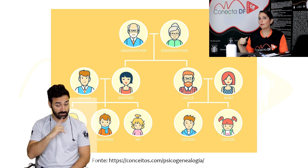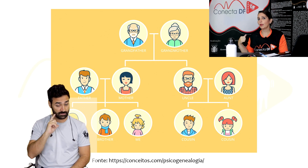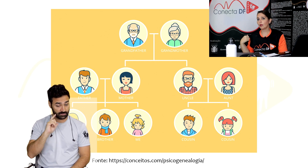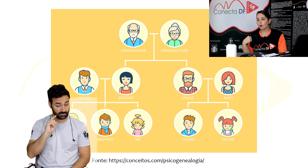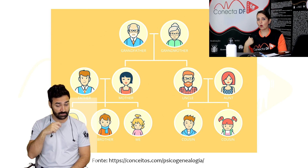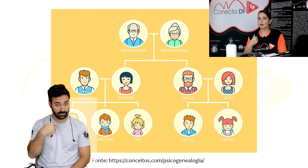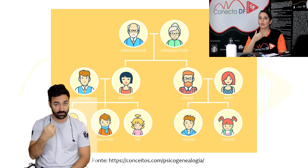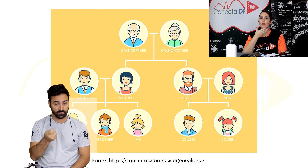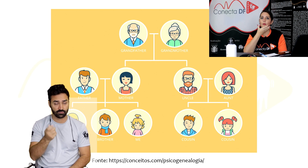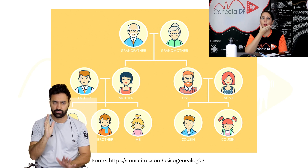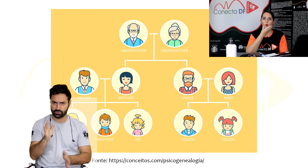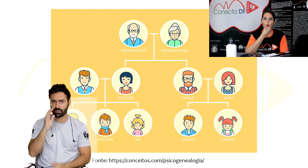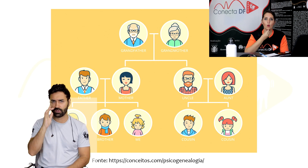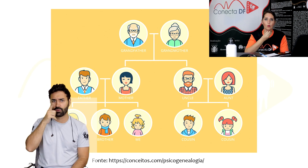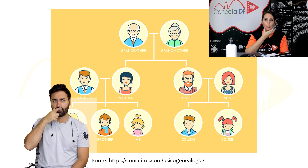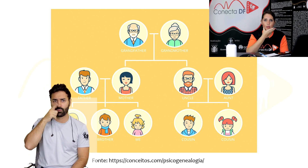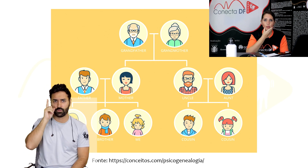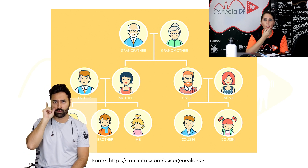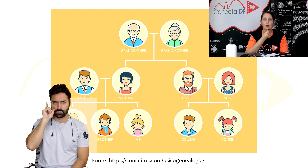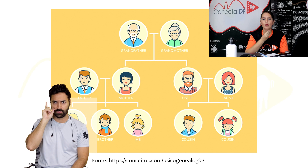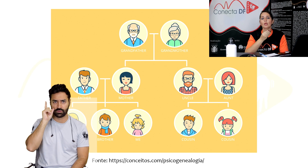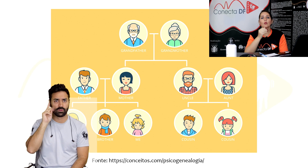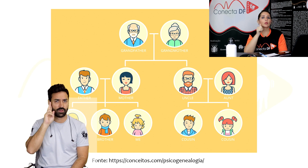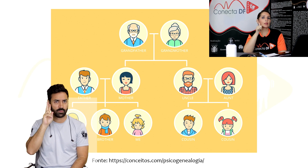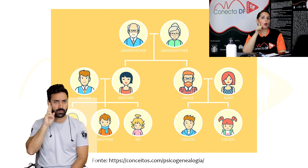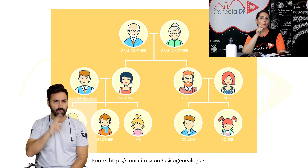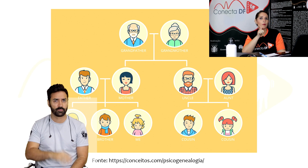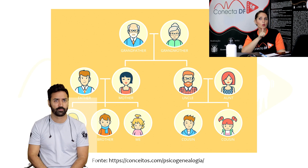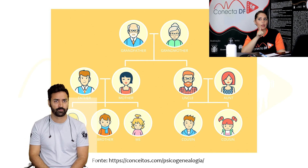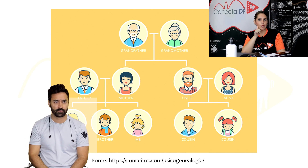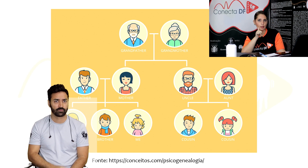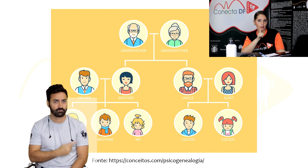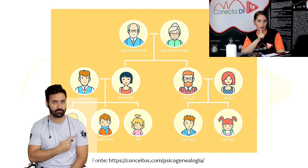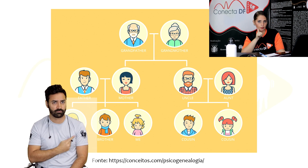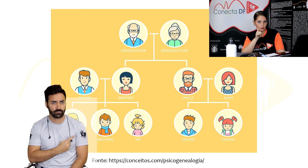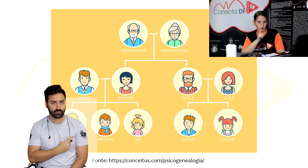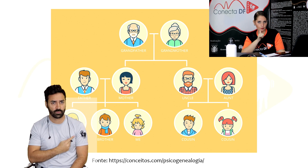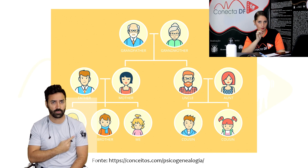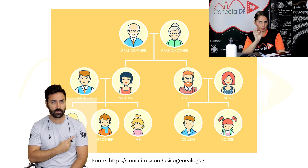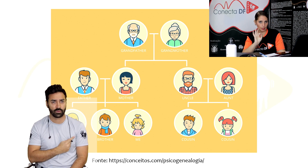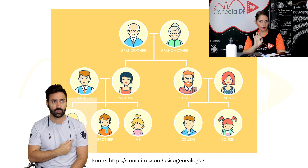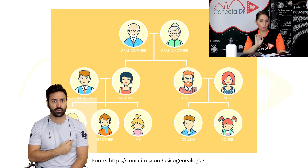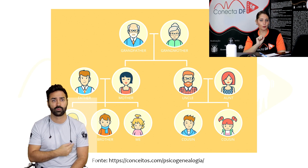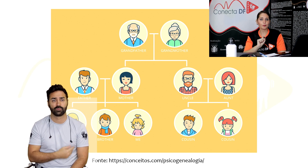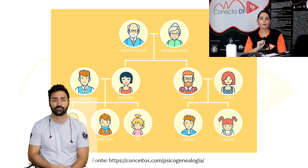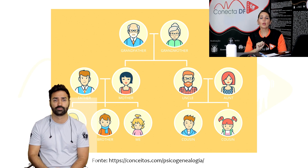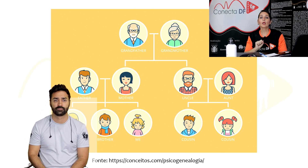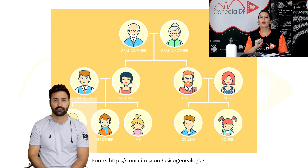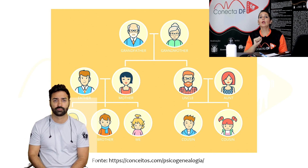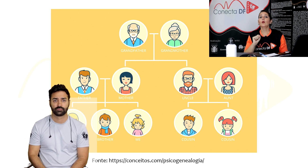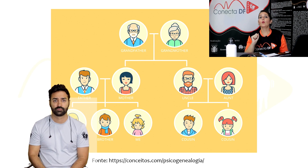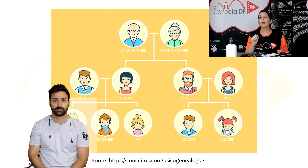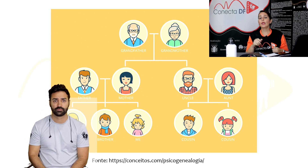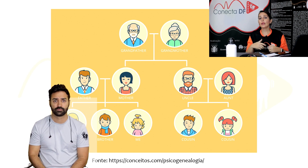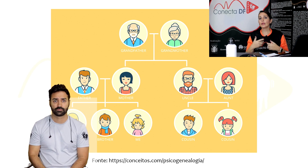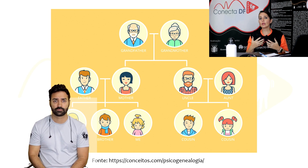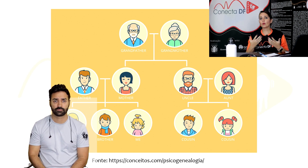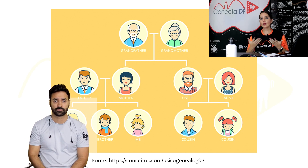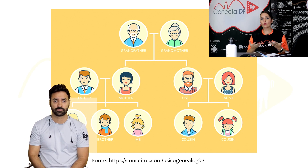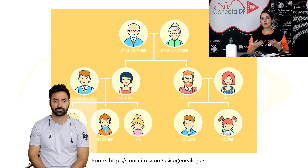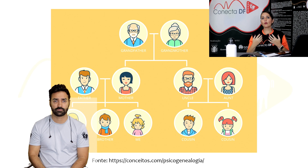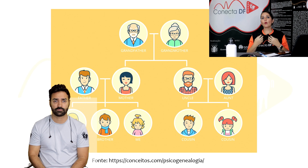gente já aprendeu ontem, para homem e um sinal para mulher, certo? Em